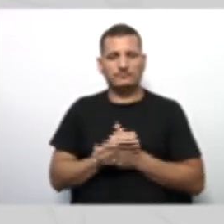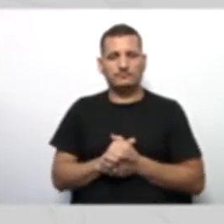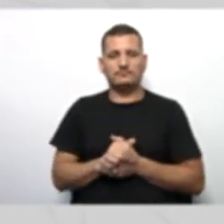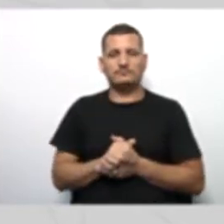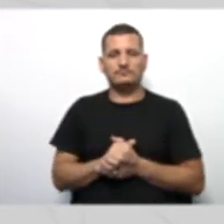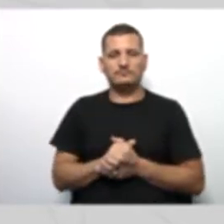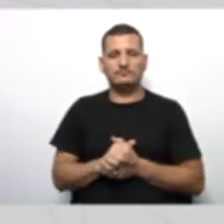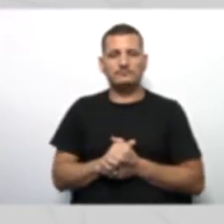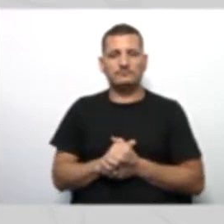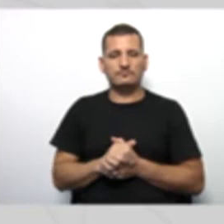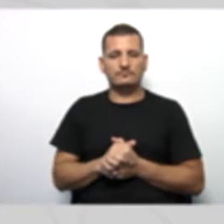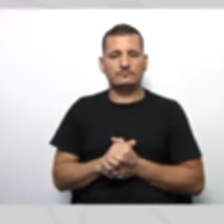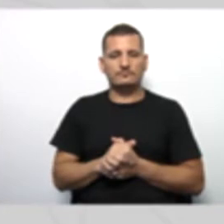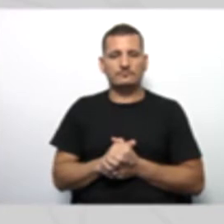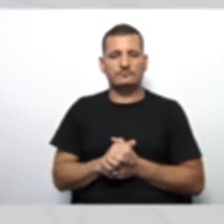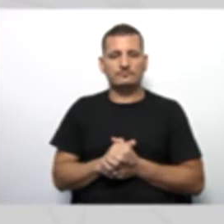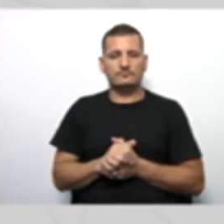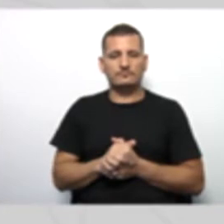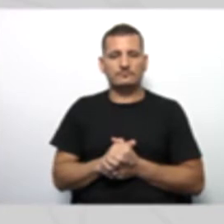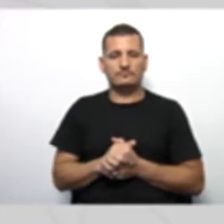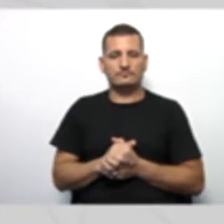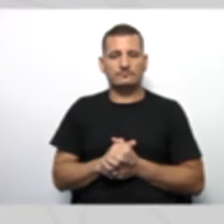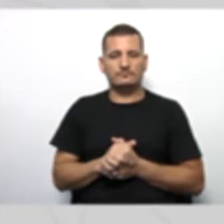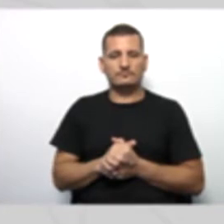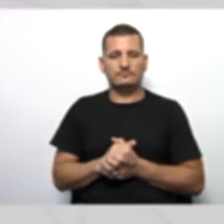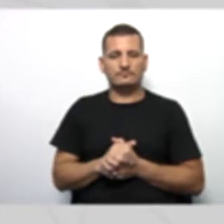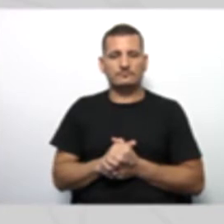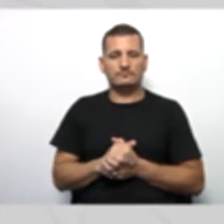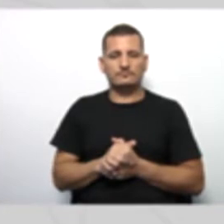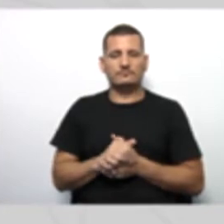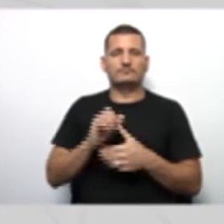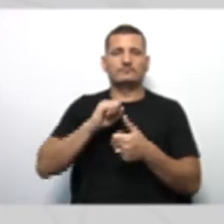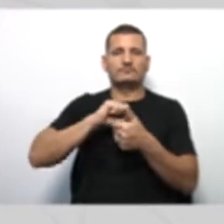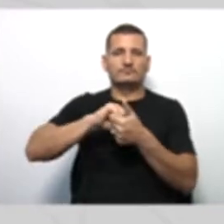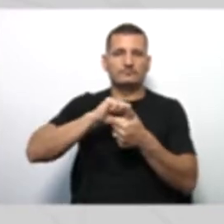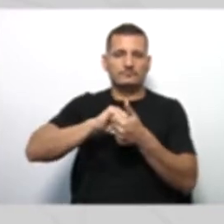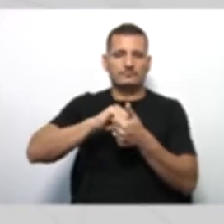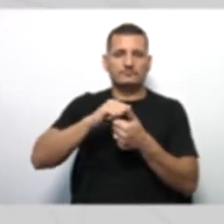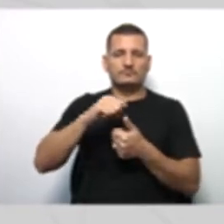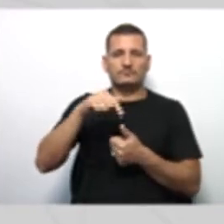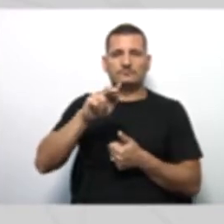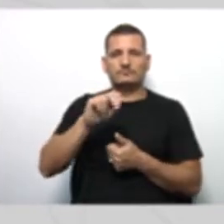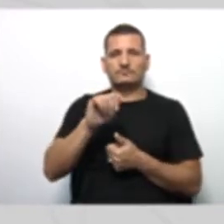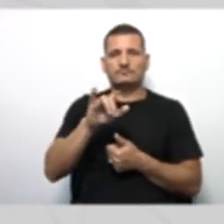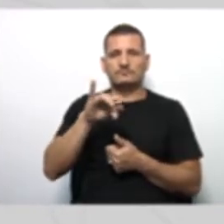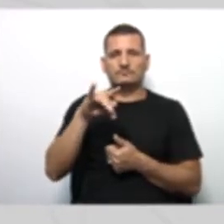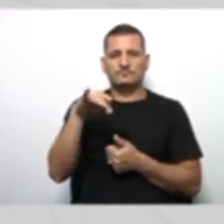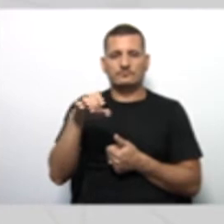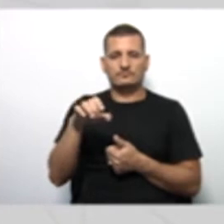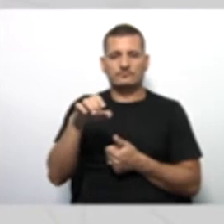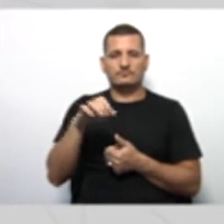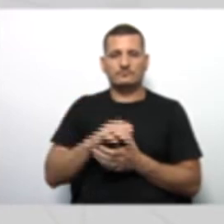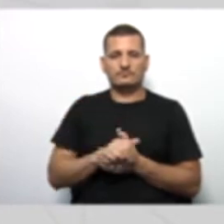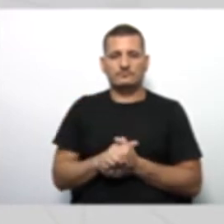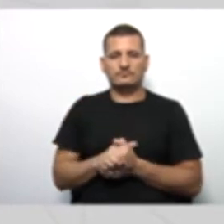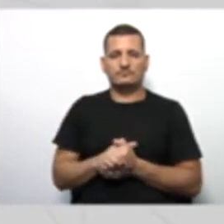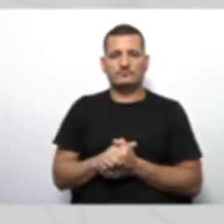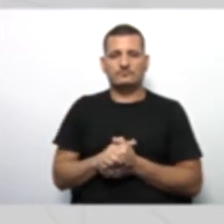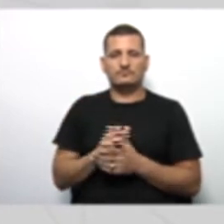risco, os custos que eu tenho, a integração com as outras atividades dentro do meu